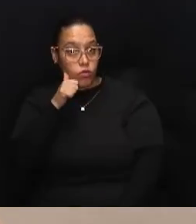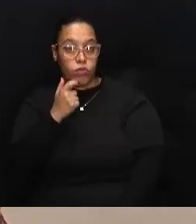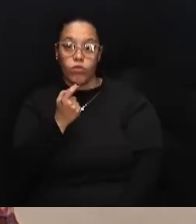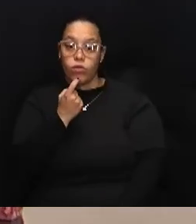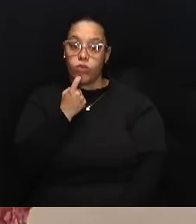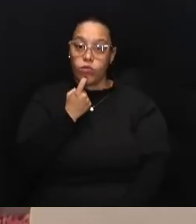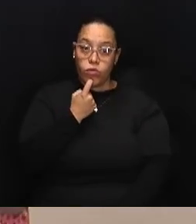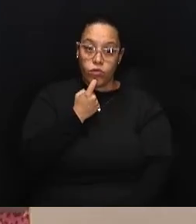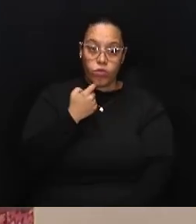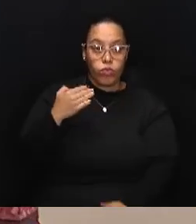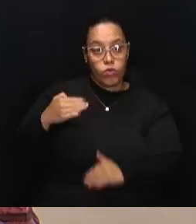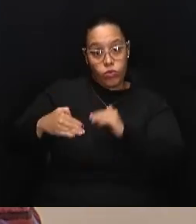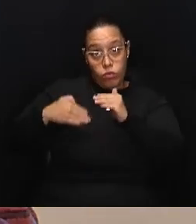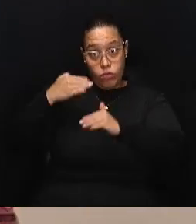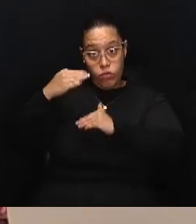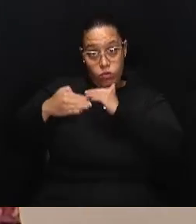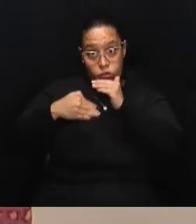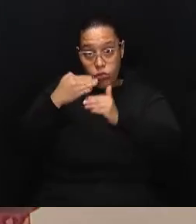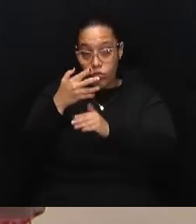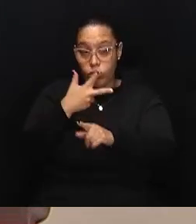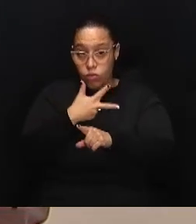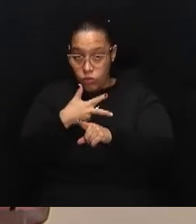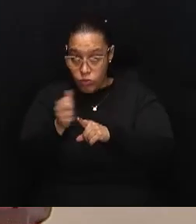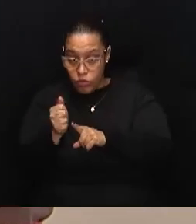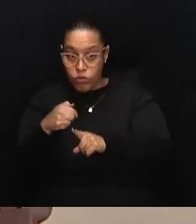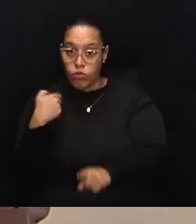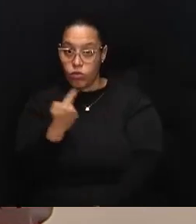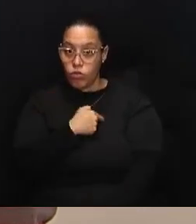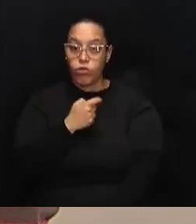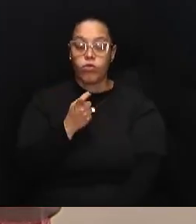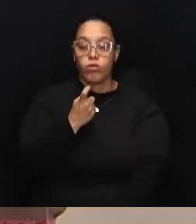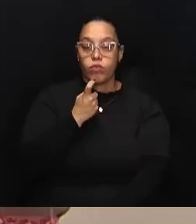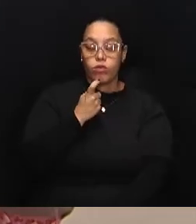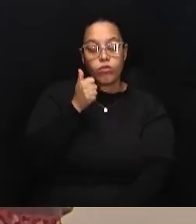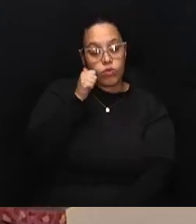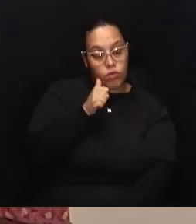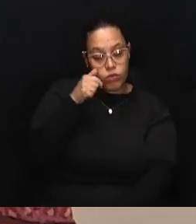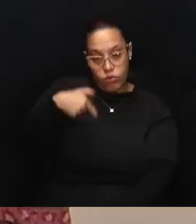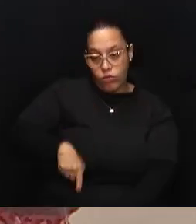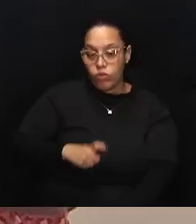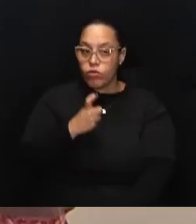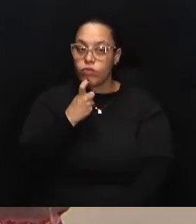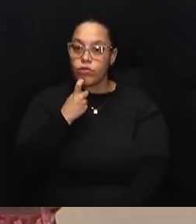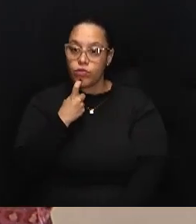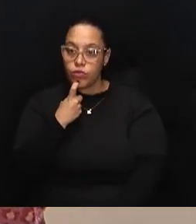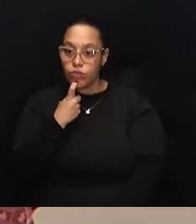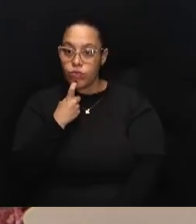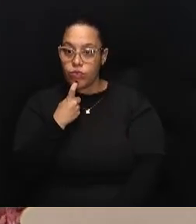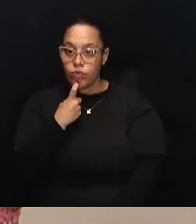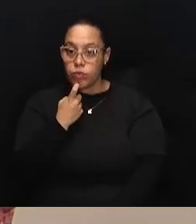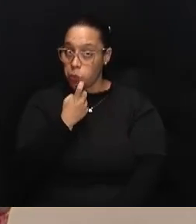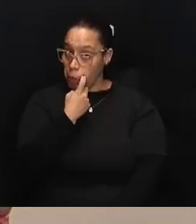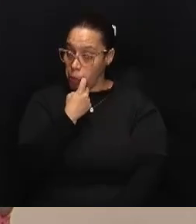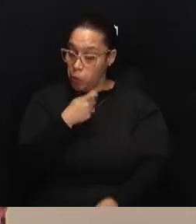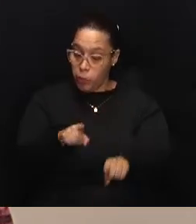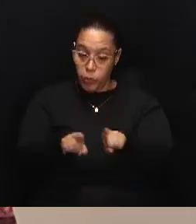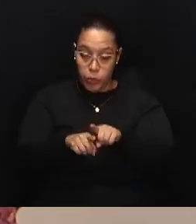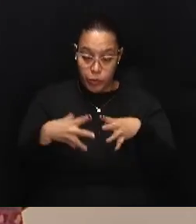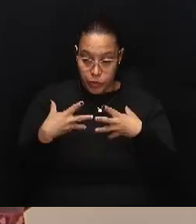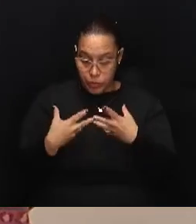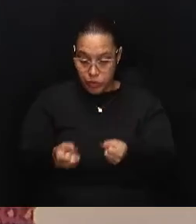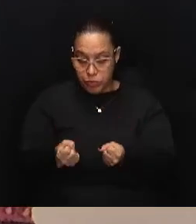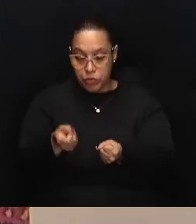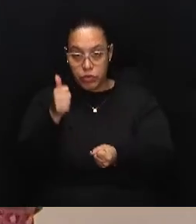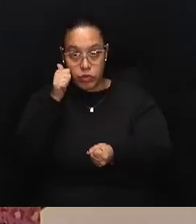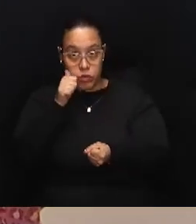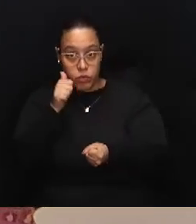ela foi um grande avanço, né, uma grande conquista para nós mulheres aqui da cidade de Campinas, onde a gente aqui também